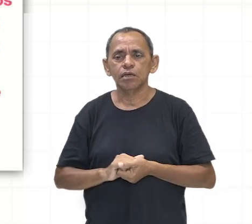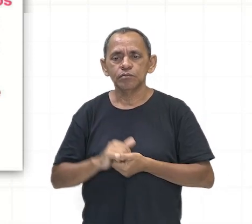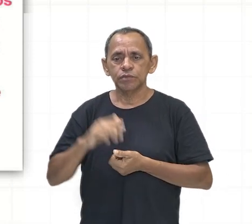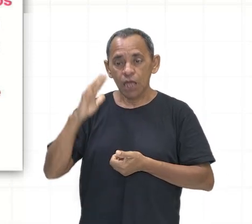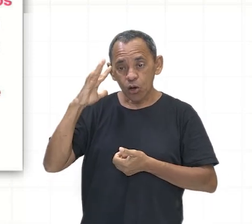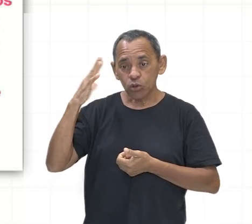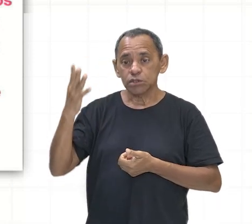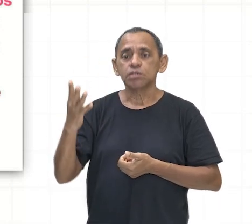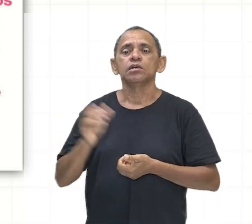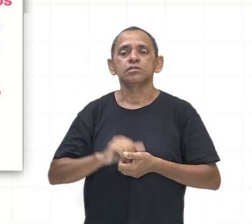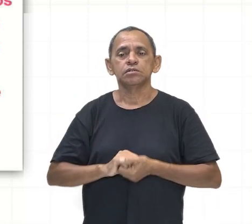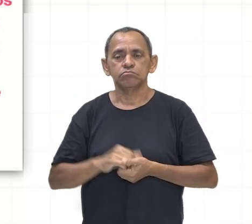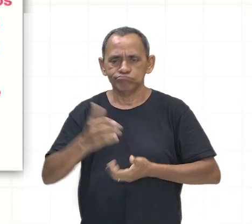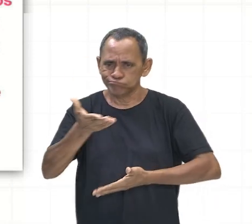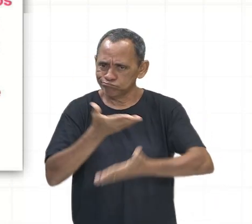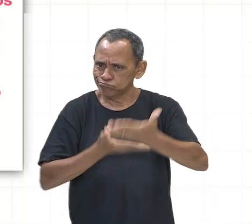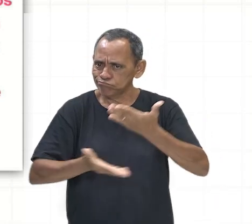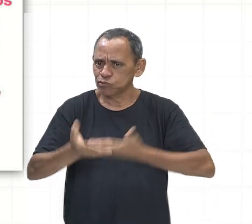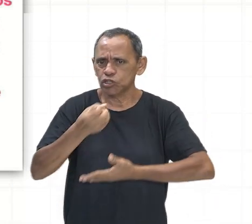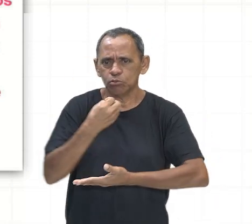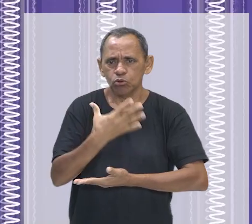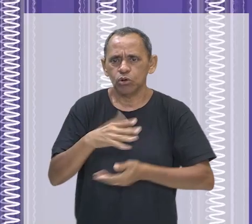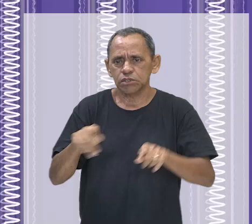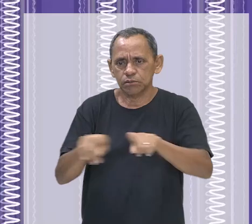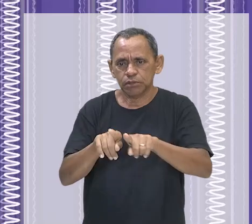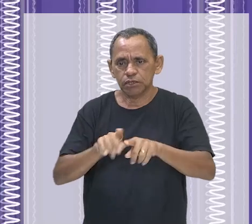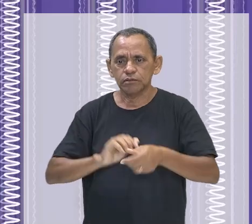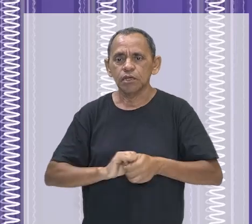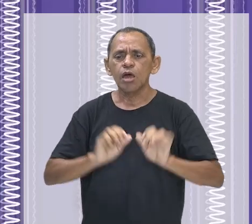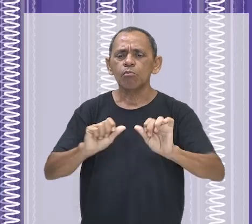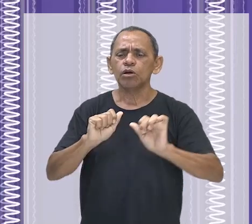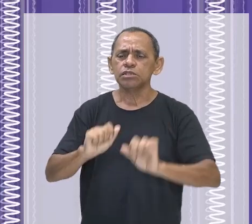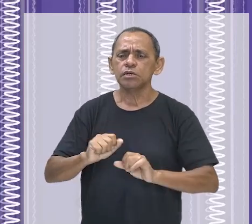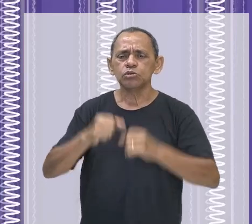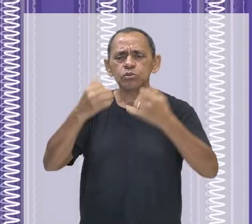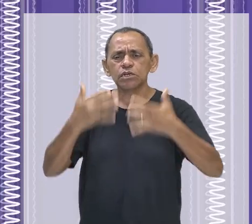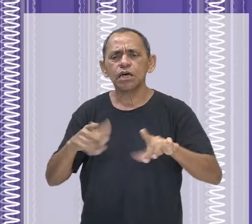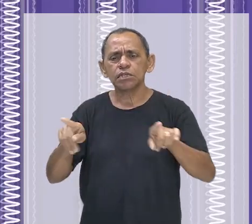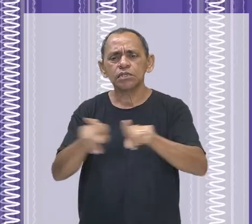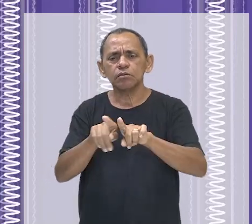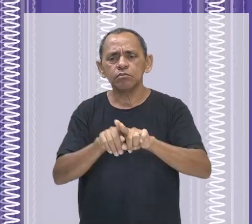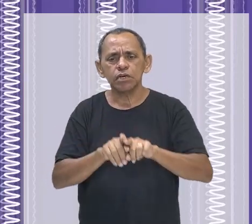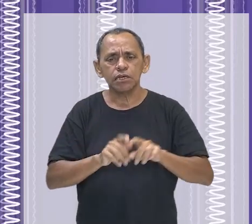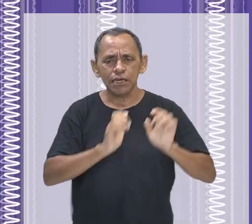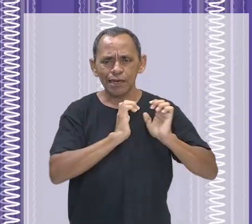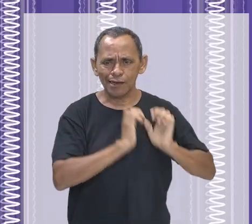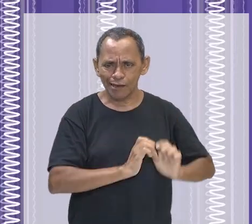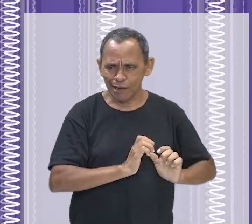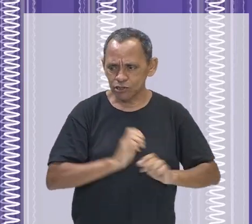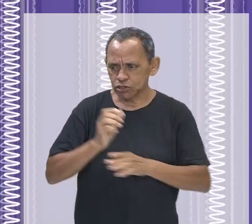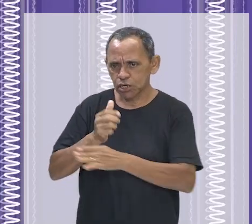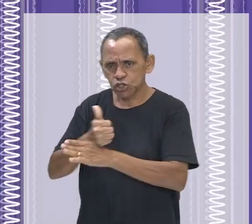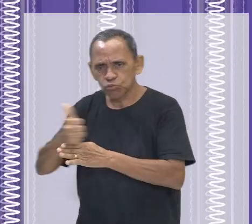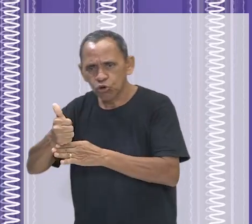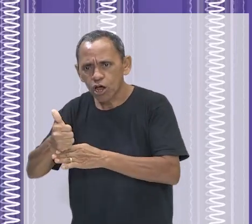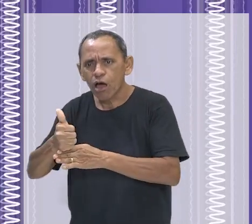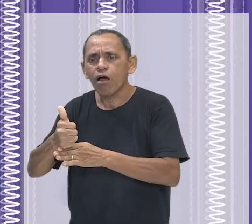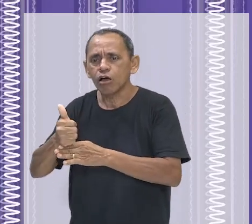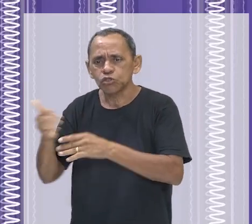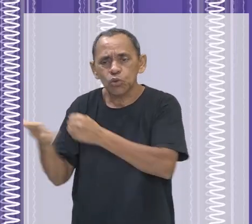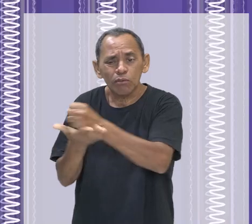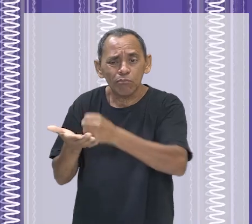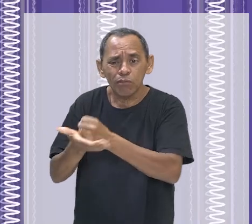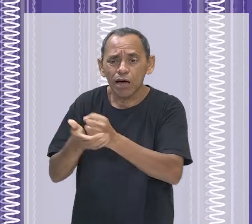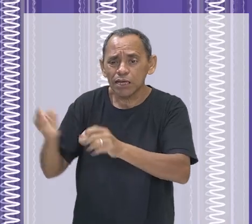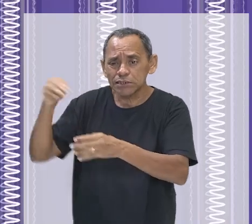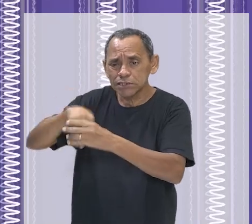convivência. Ok? Então, nós poderíamos dizer o seguinte, que ética e moral são pilares, são